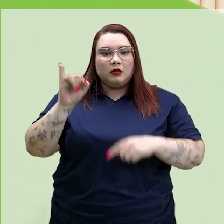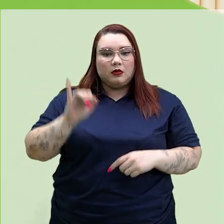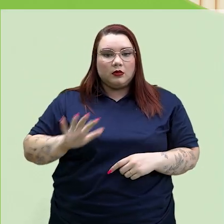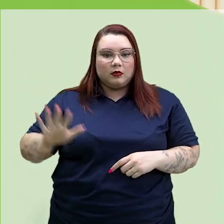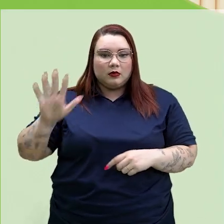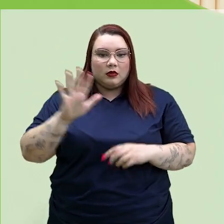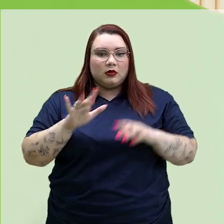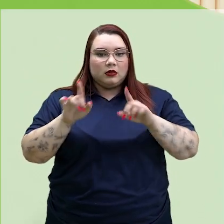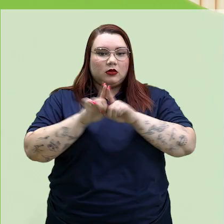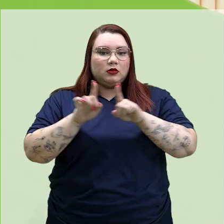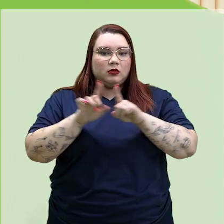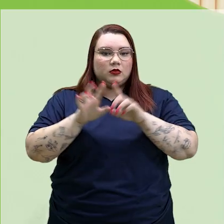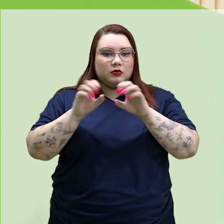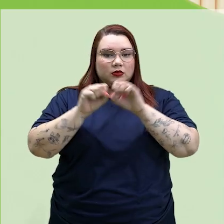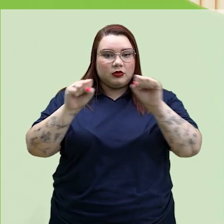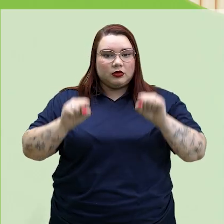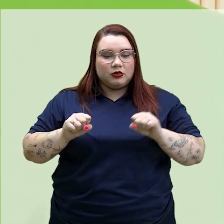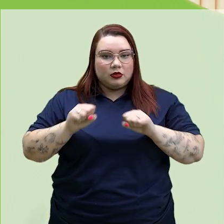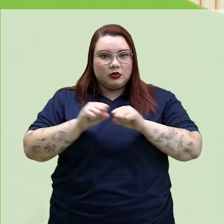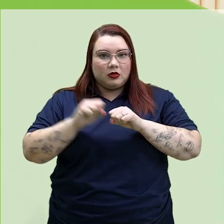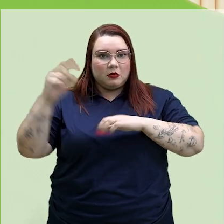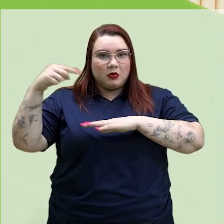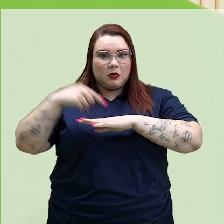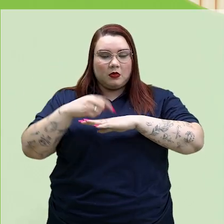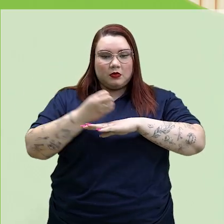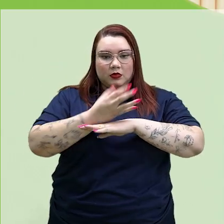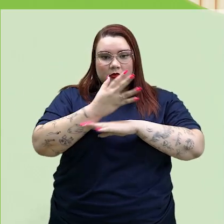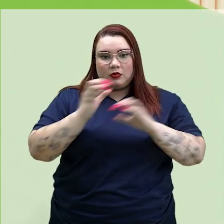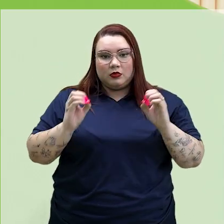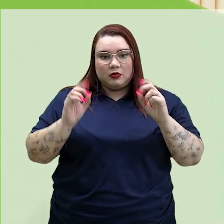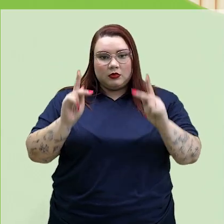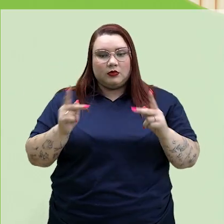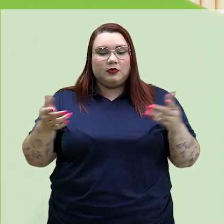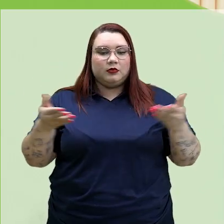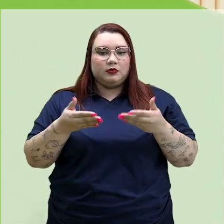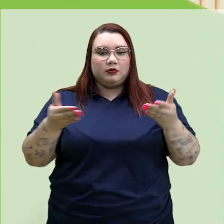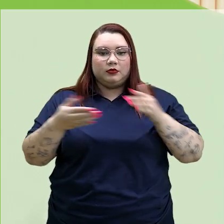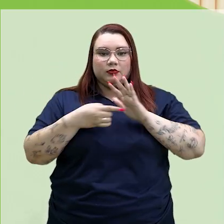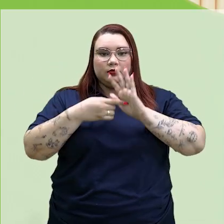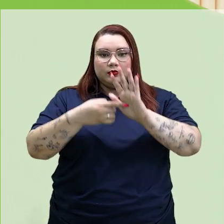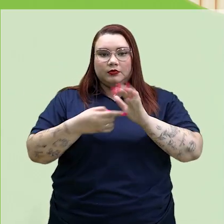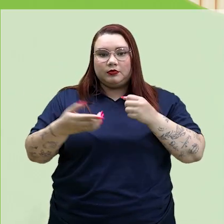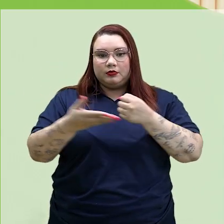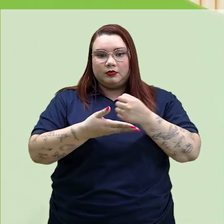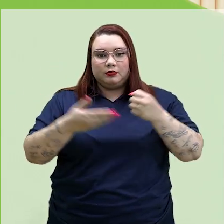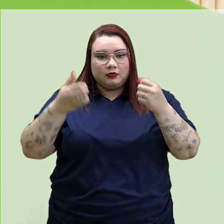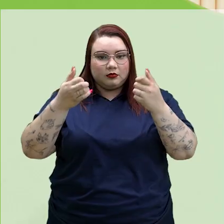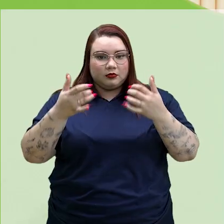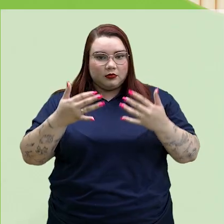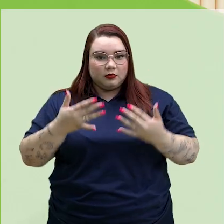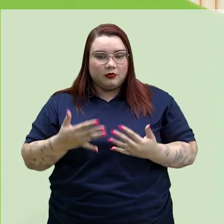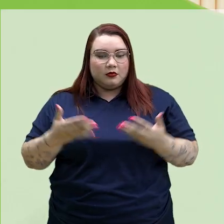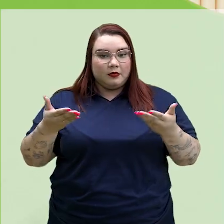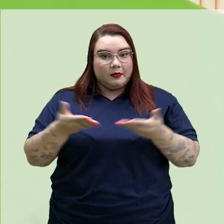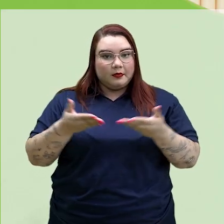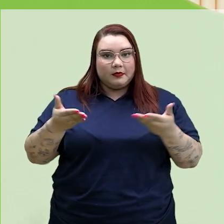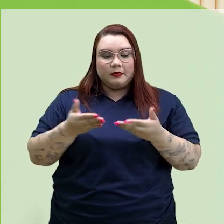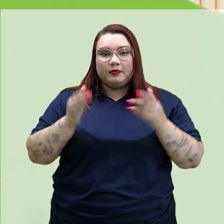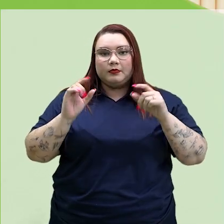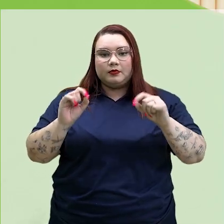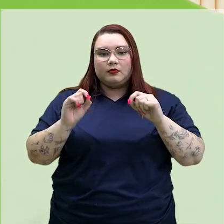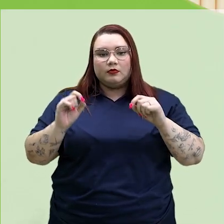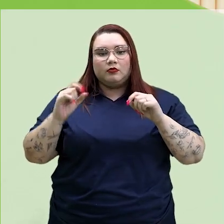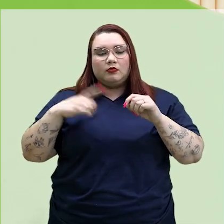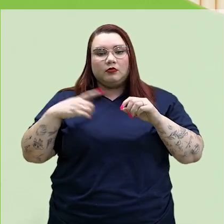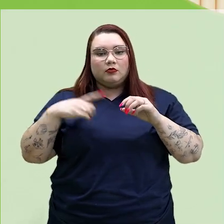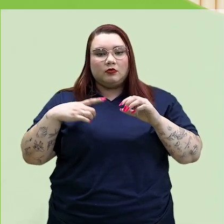do sistema óptico. E agora trago para vocês, com base no que foi falado até agora, uma